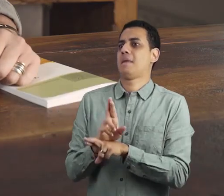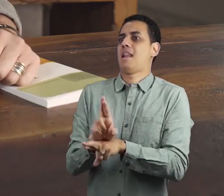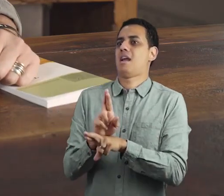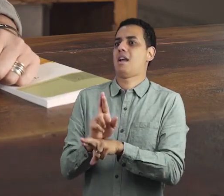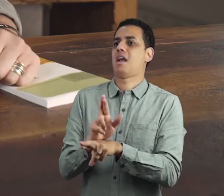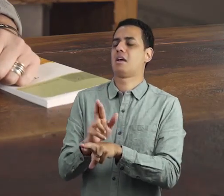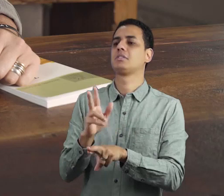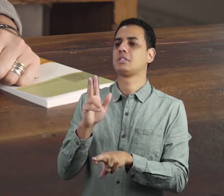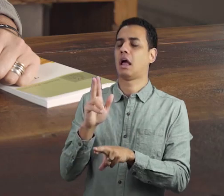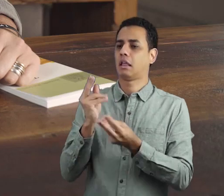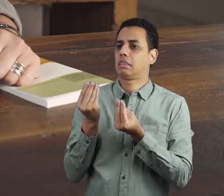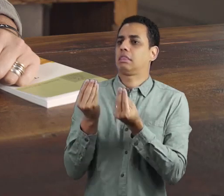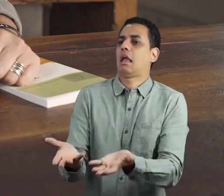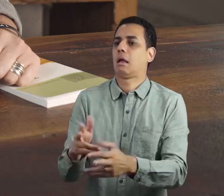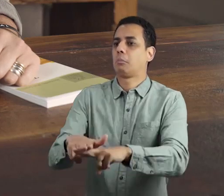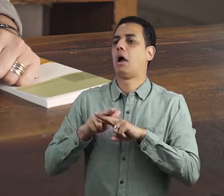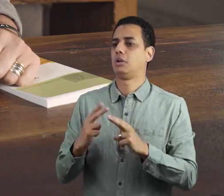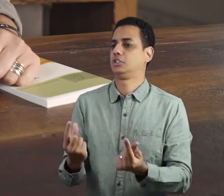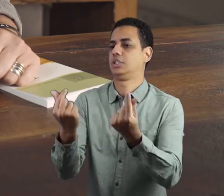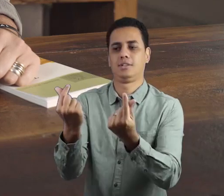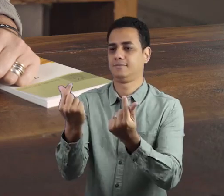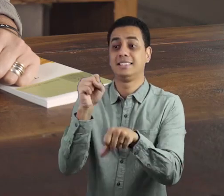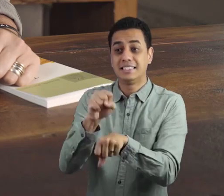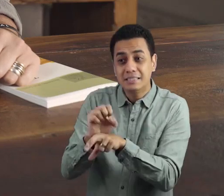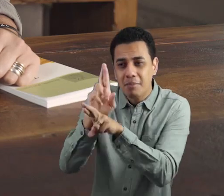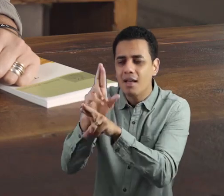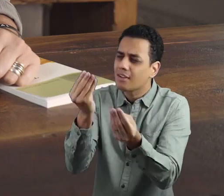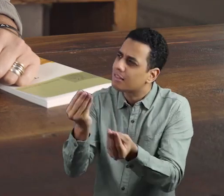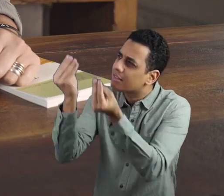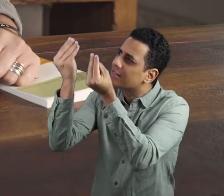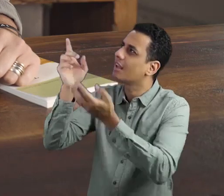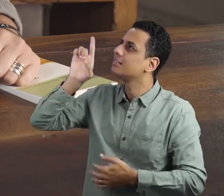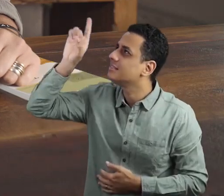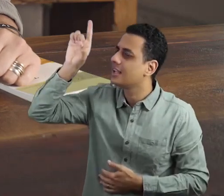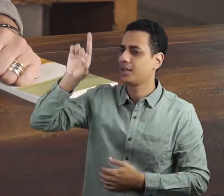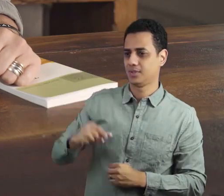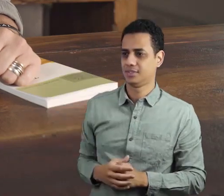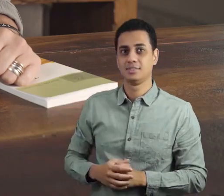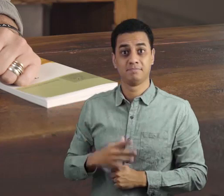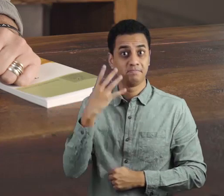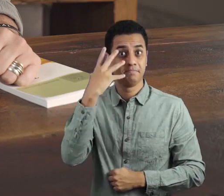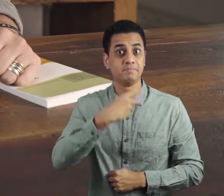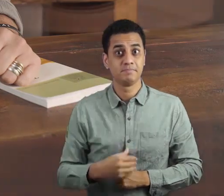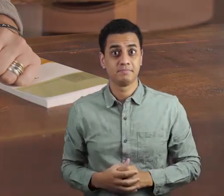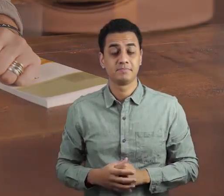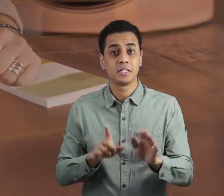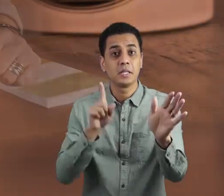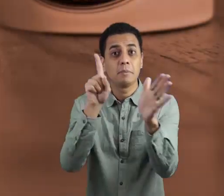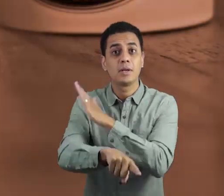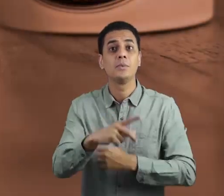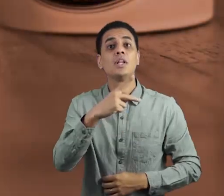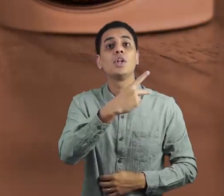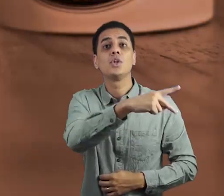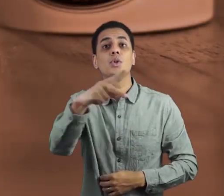a nossa esperança não na incerteza das riquezas, mas em Deus. E por que em Deus? Olha que lindo e que profundo.